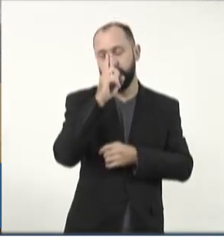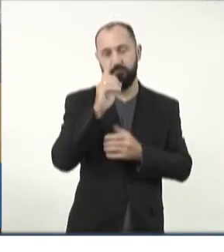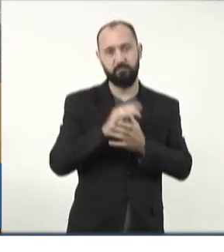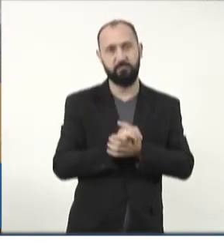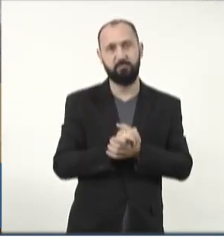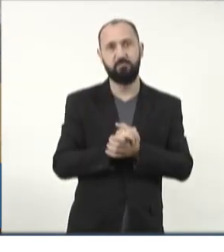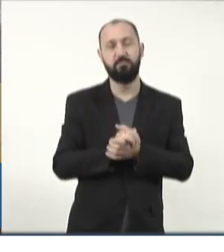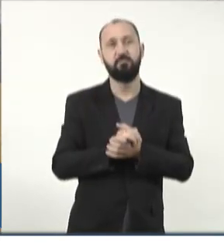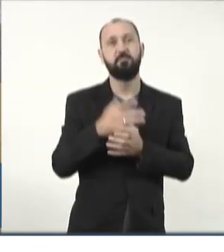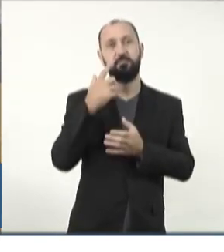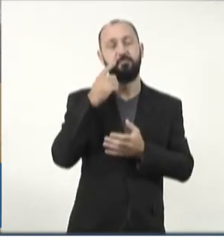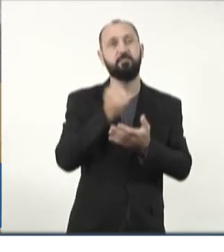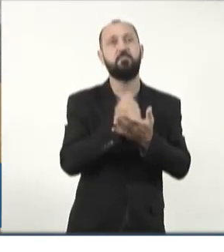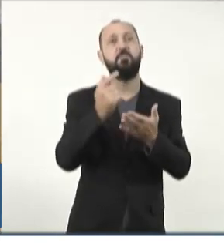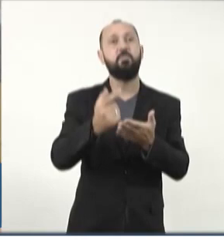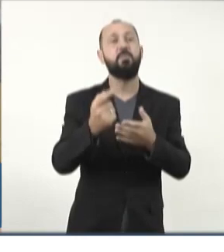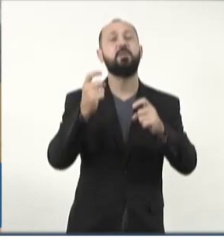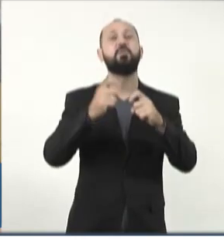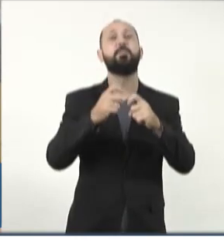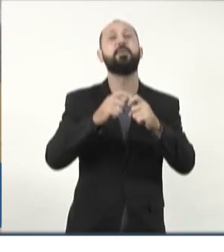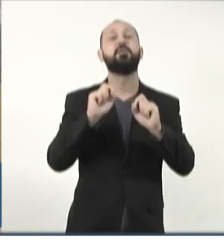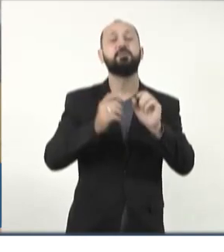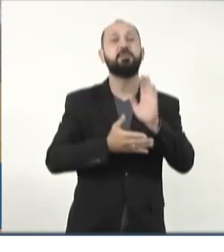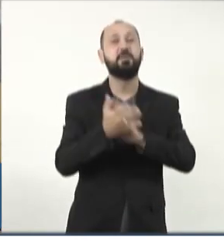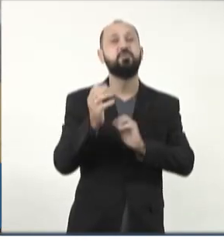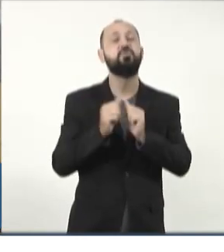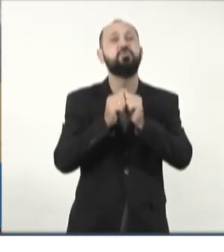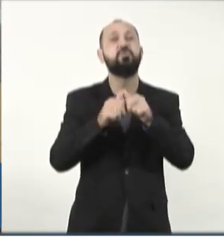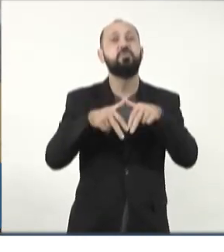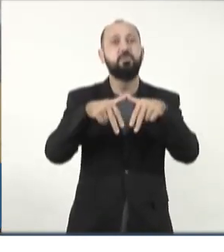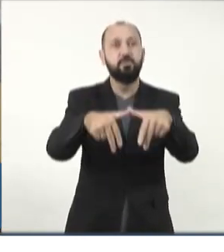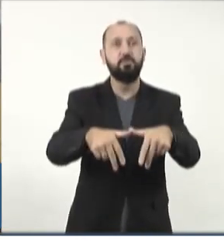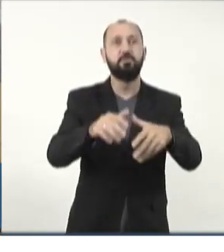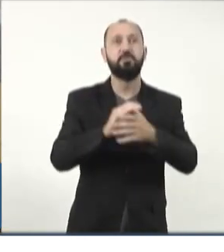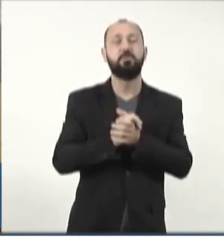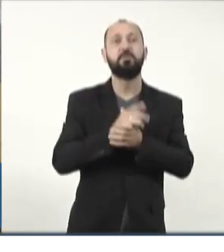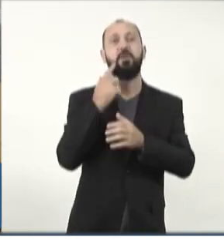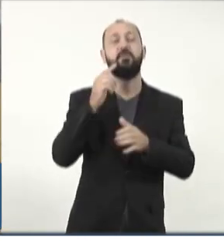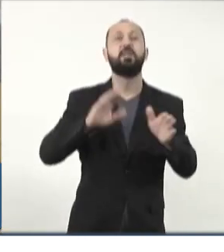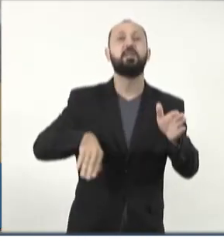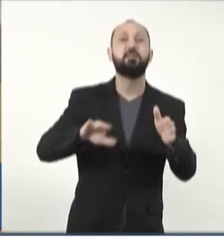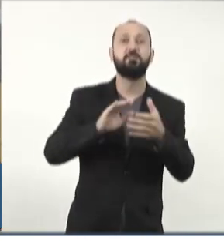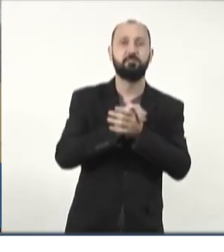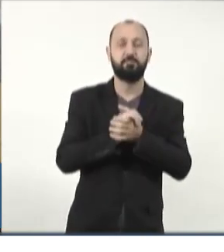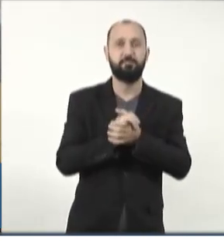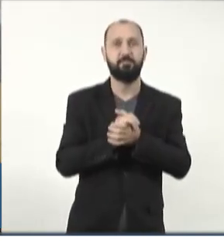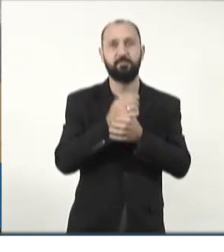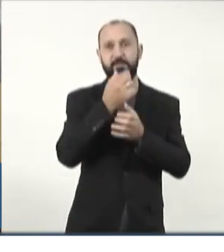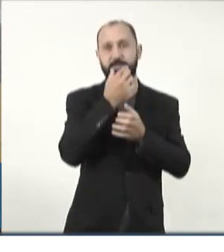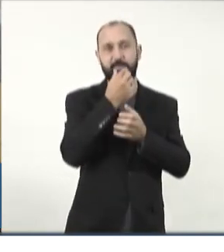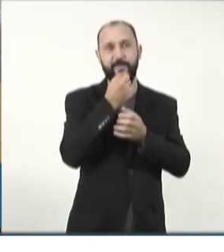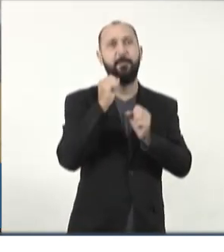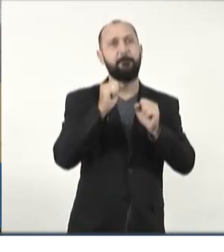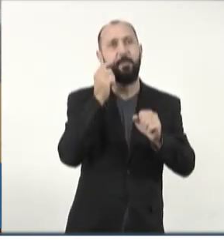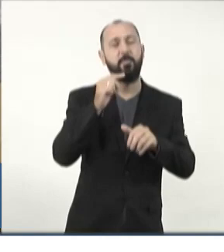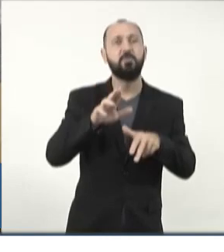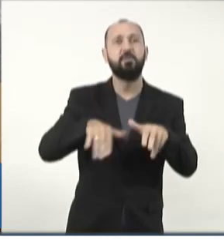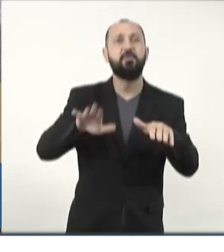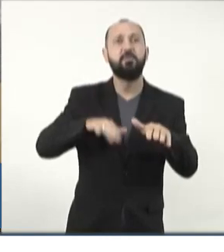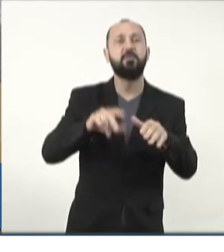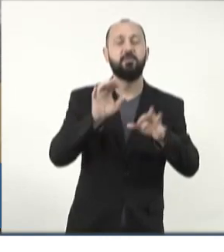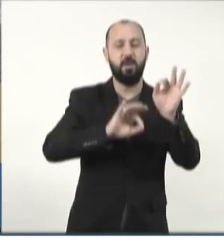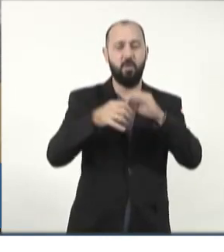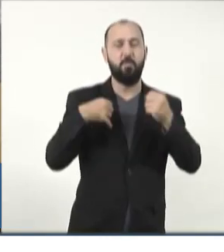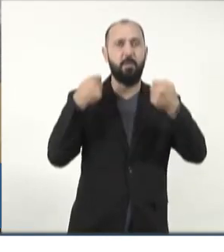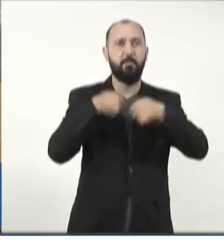mãe. Quem que marca a consulta no médico? Quem que leva? Quem leva na natação? A mãe. O pai pode até levar na natação, mas quem que